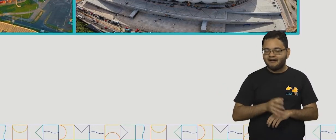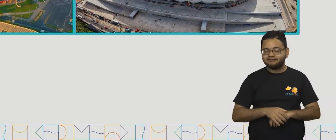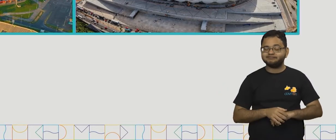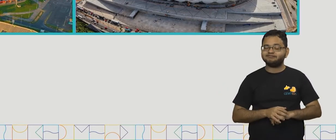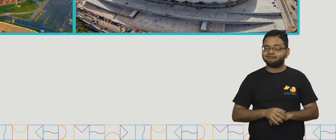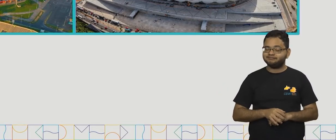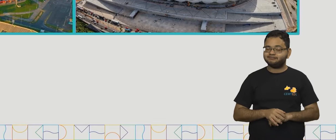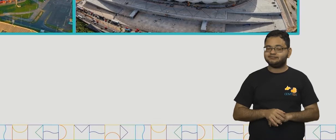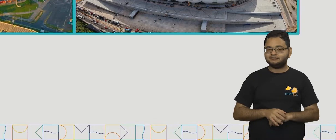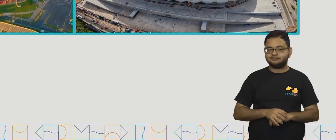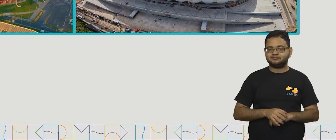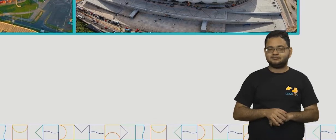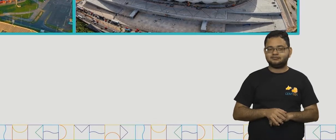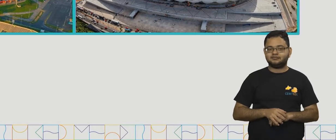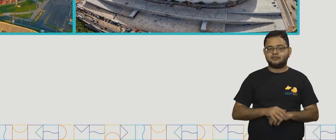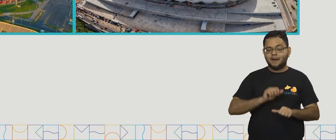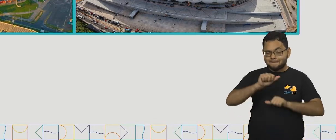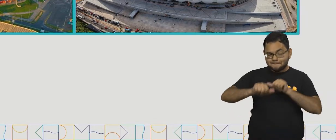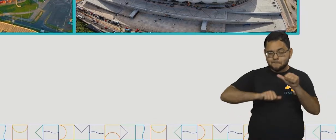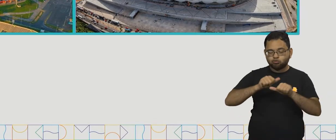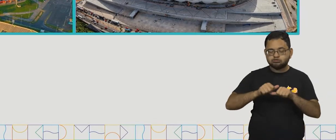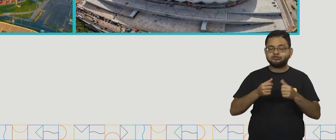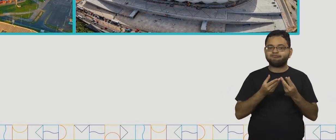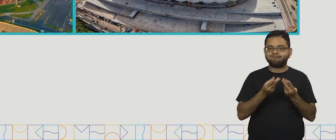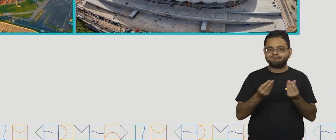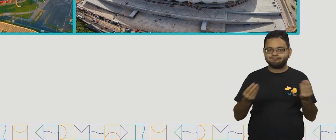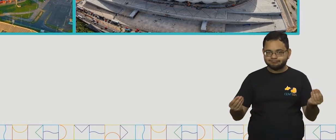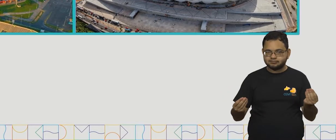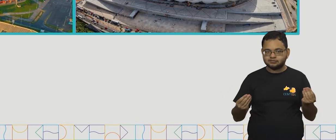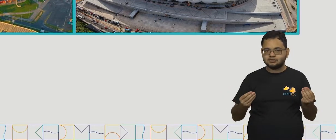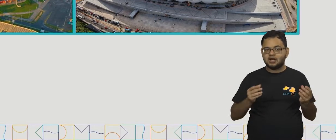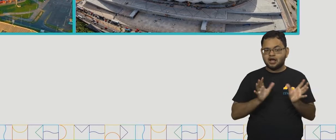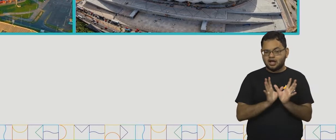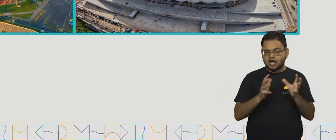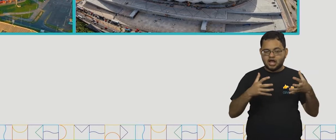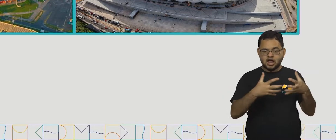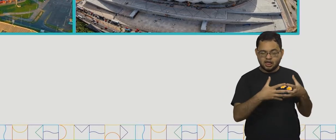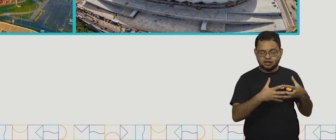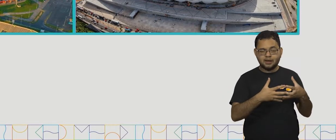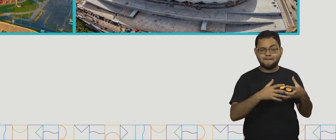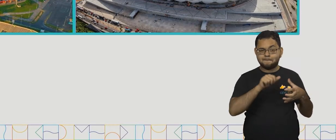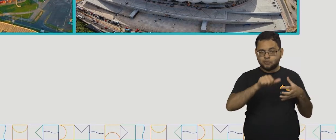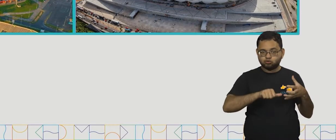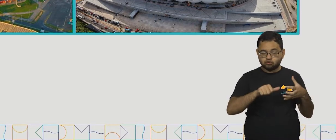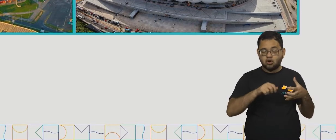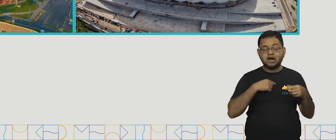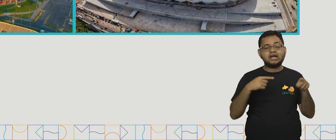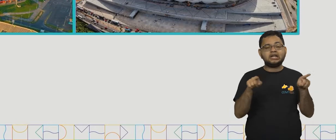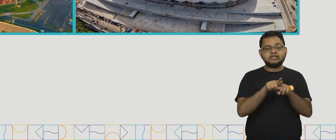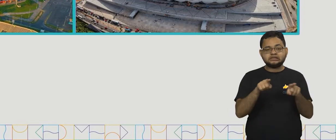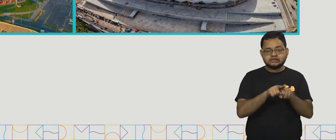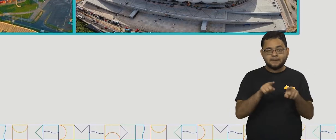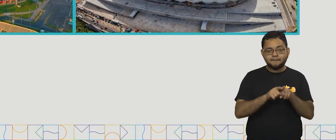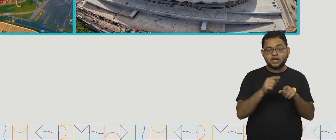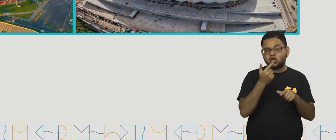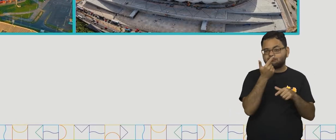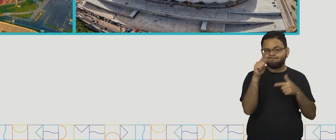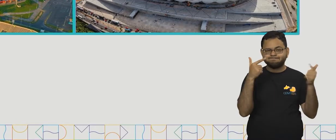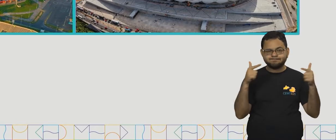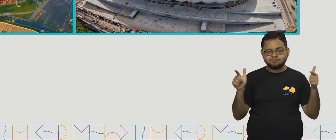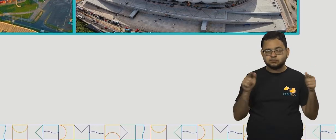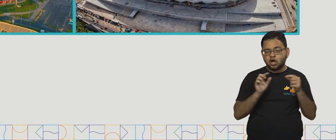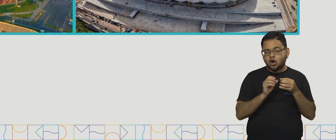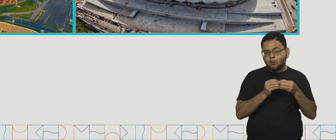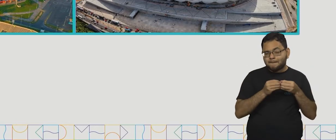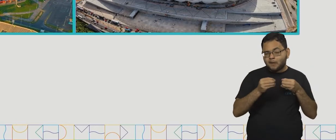muita coisa mudou nessa área. Não é somente a arena que mudou. Até os elementos mais distantes dessa foto também